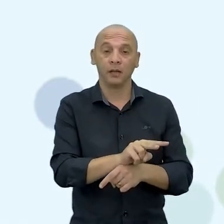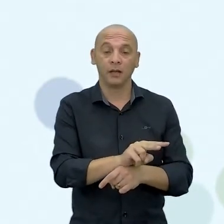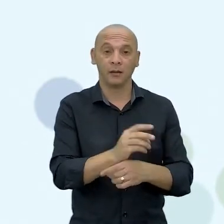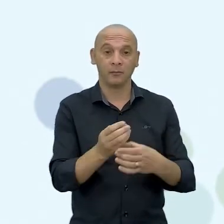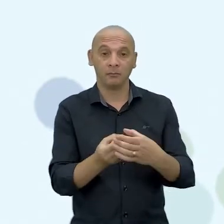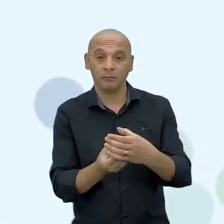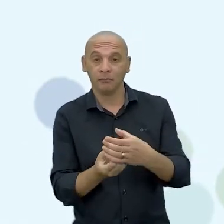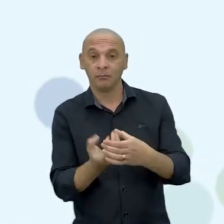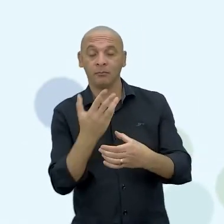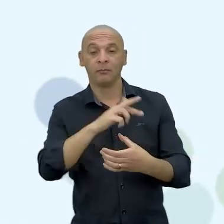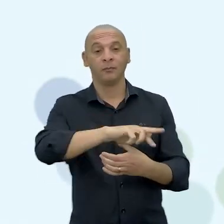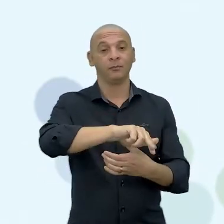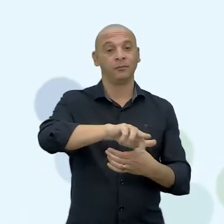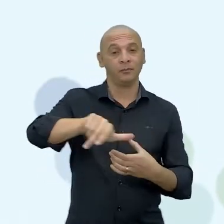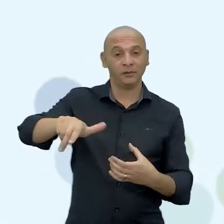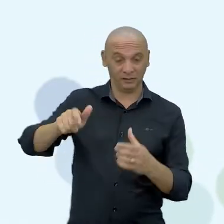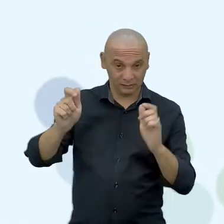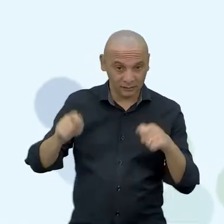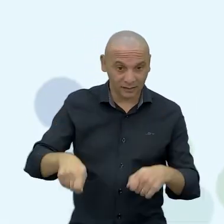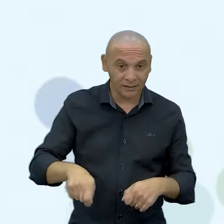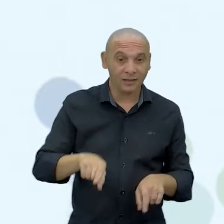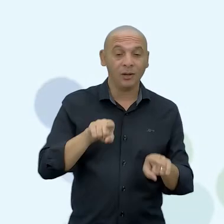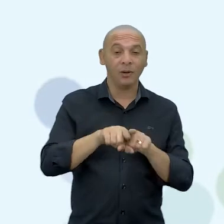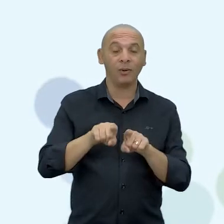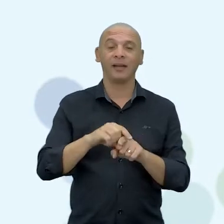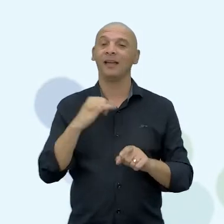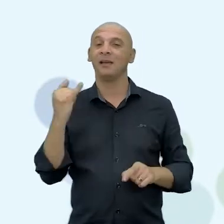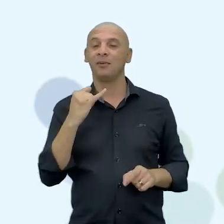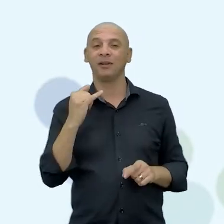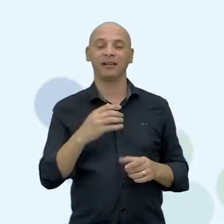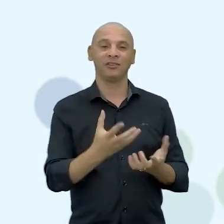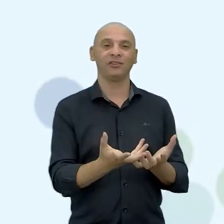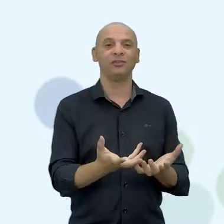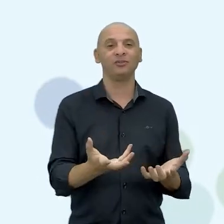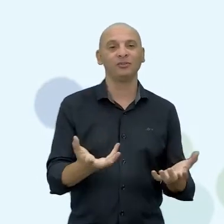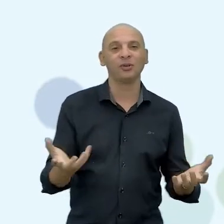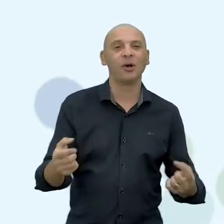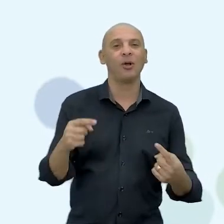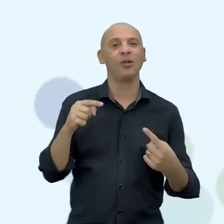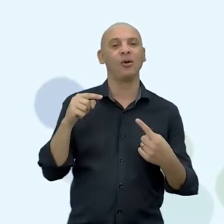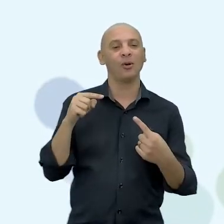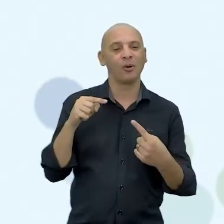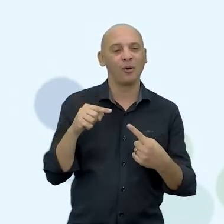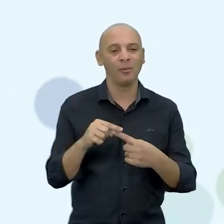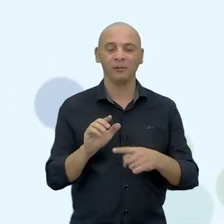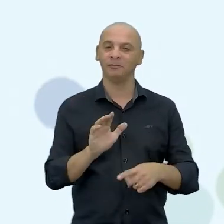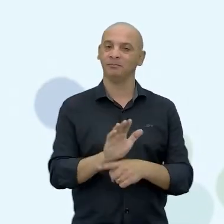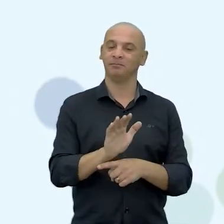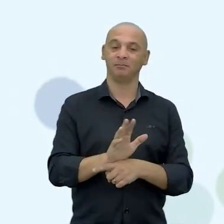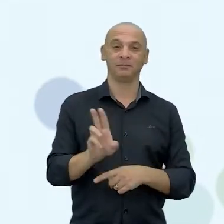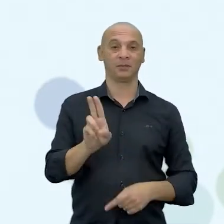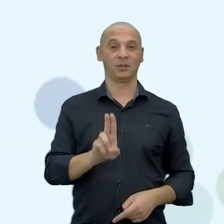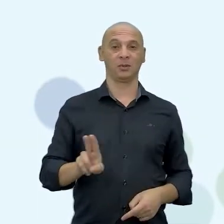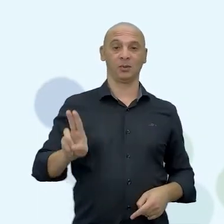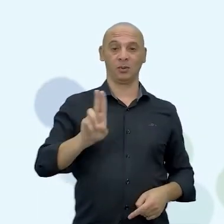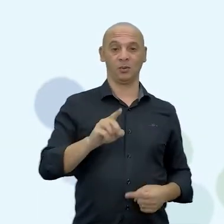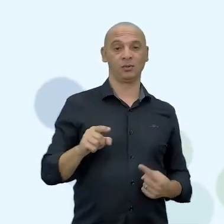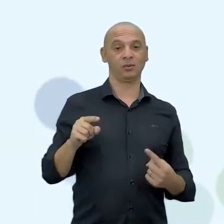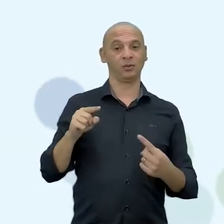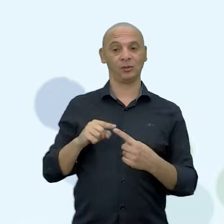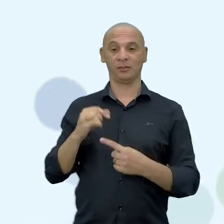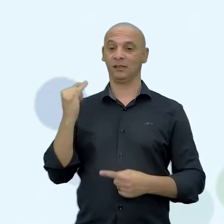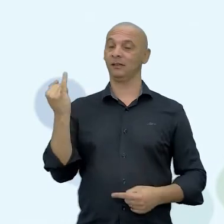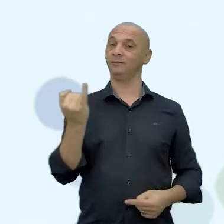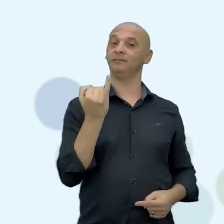por exemplo, do manejo sustentável do solo, adaptado ao tipo de solo e seu uso. É parte integrante